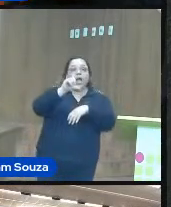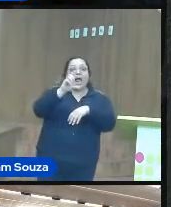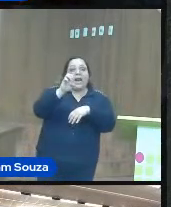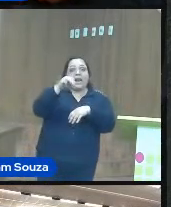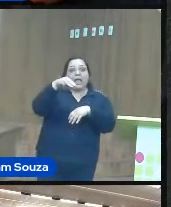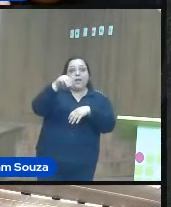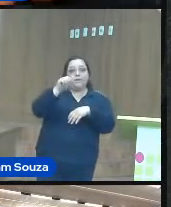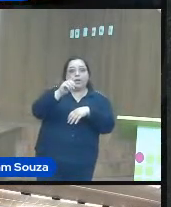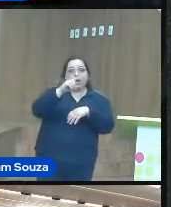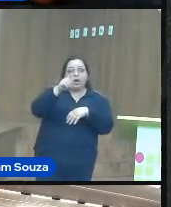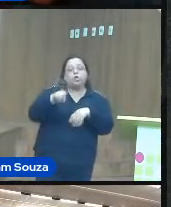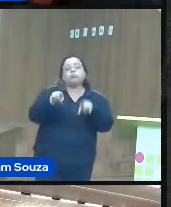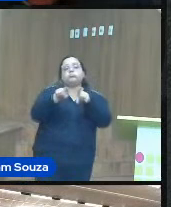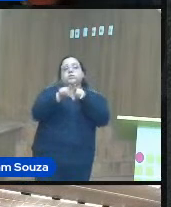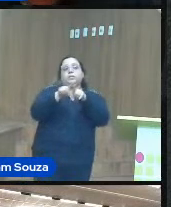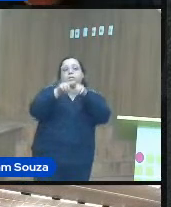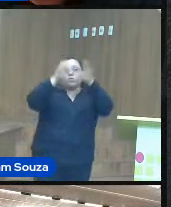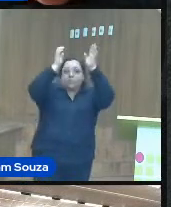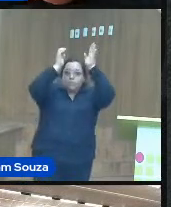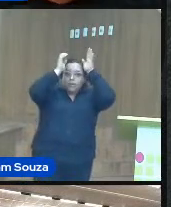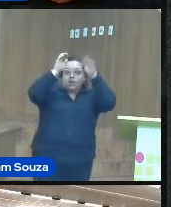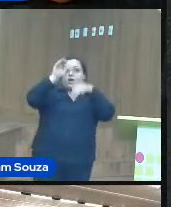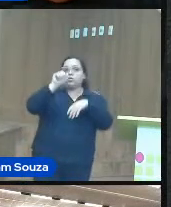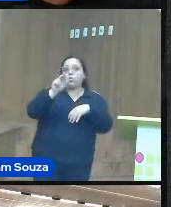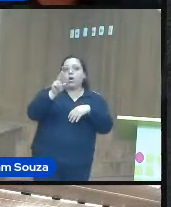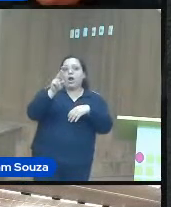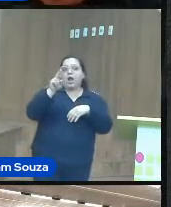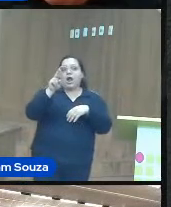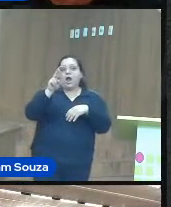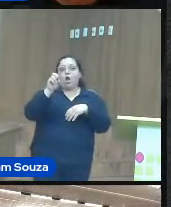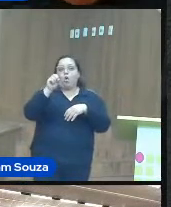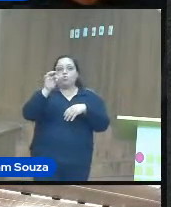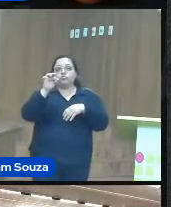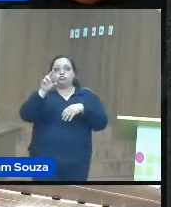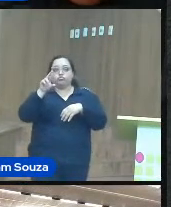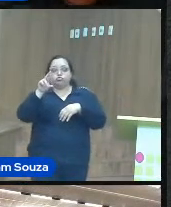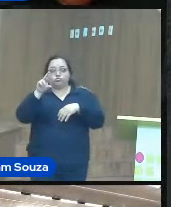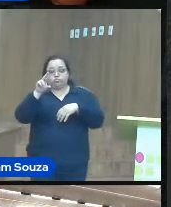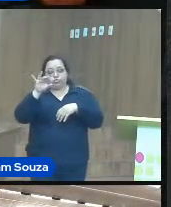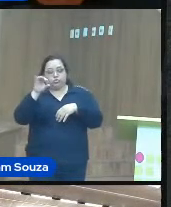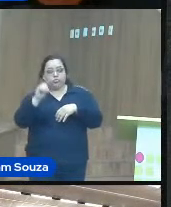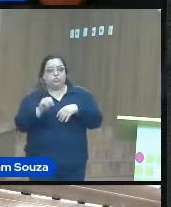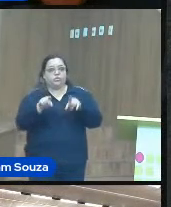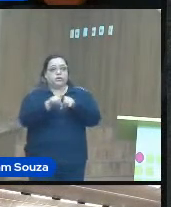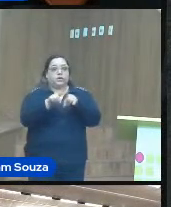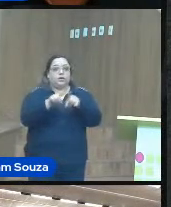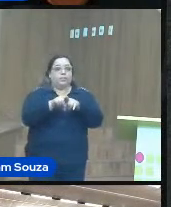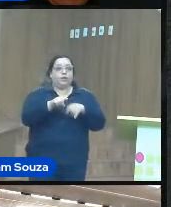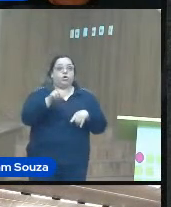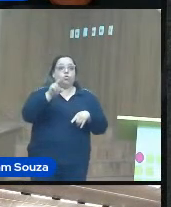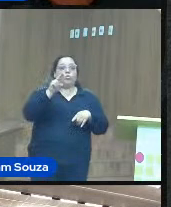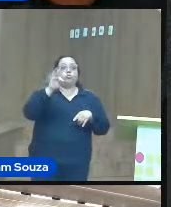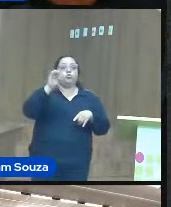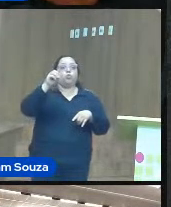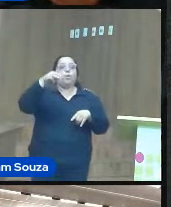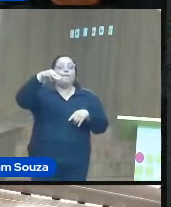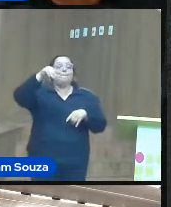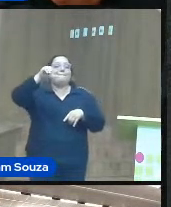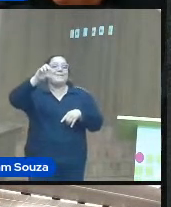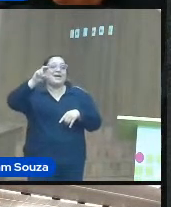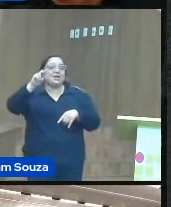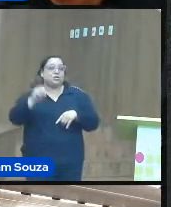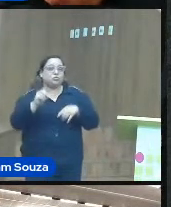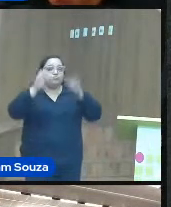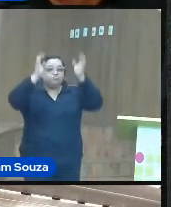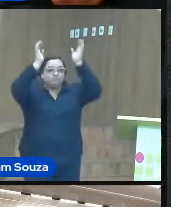Império Austro-Húngaro, um pouco mais ao sul, o Império Otomano, que era um império enorme, que